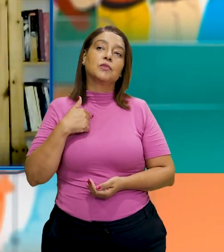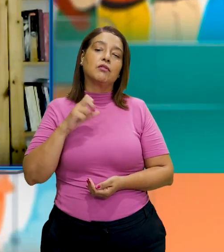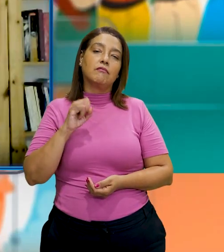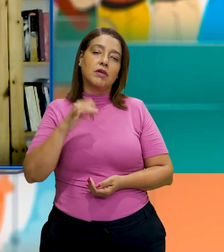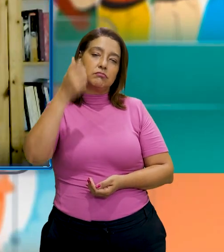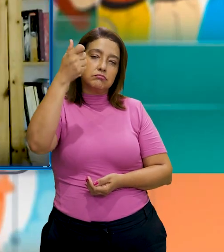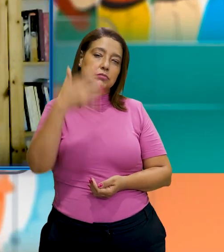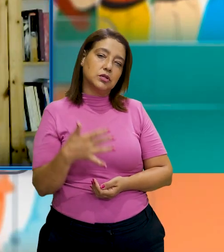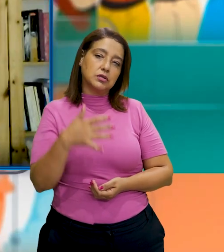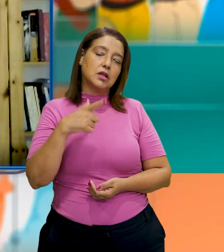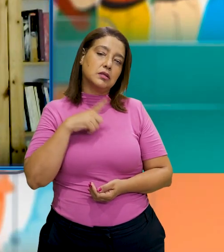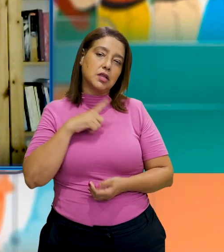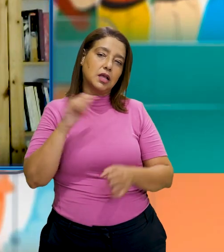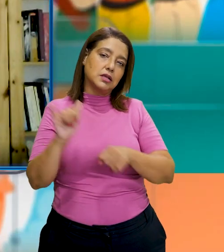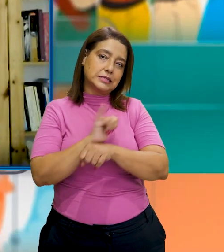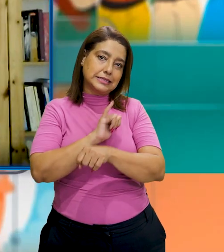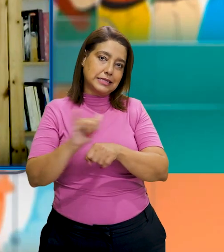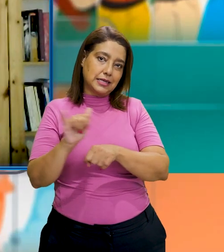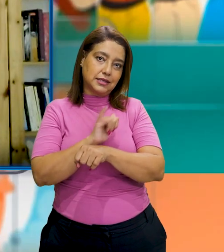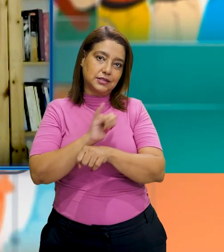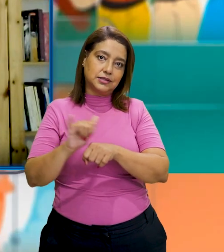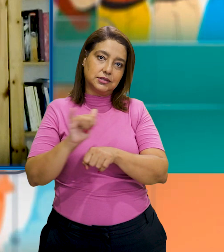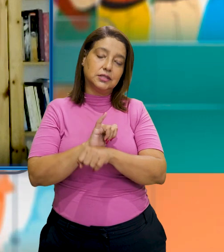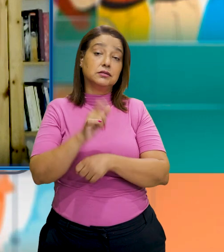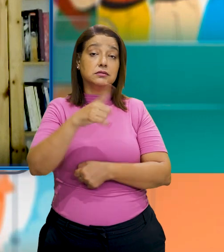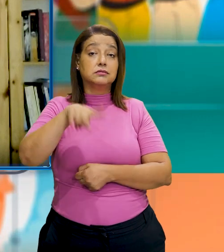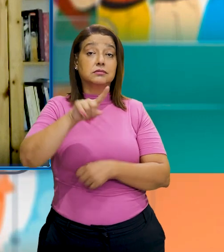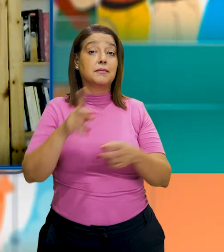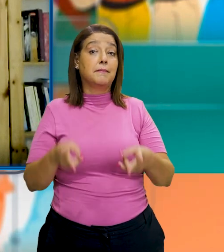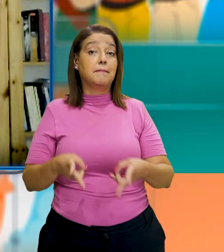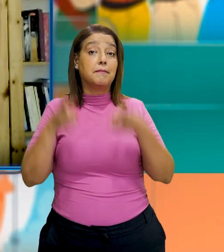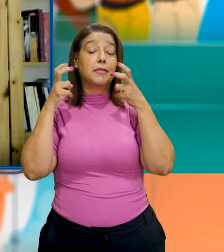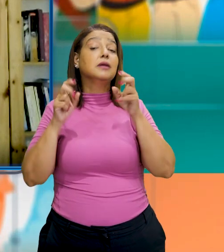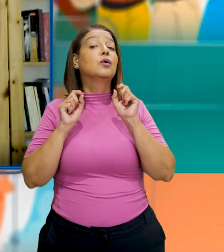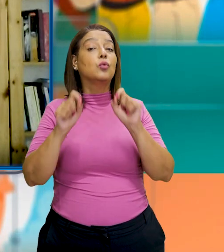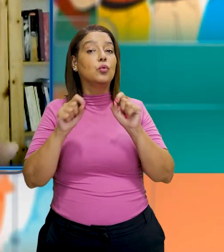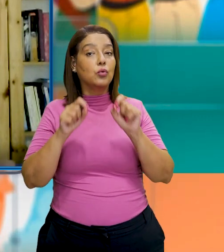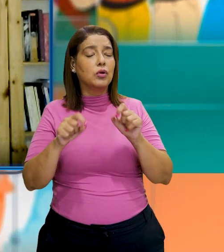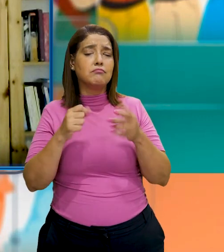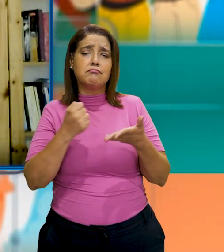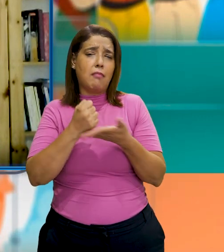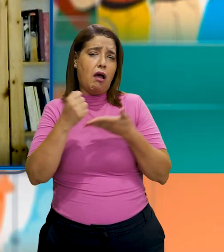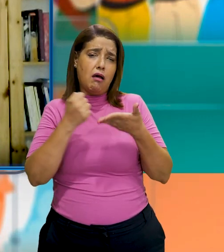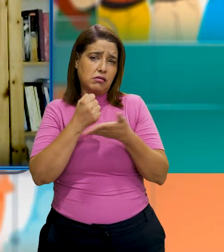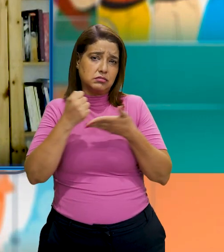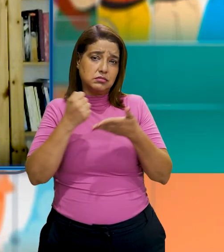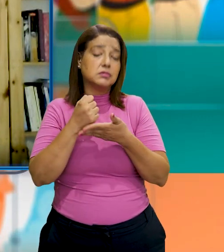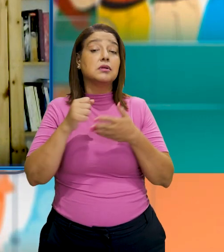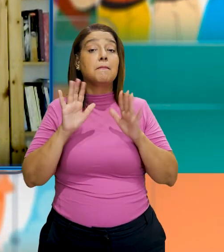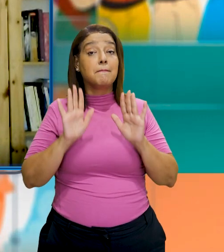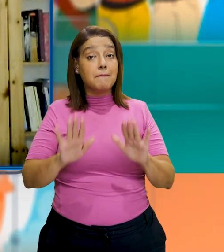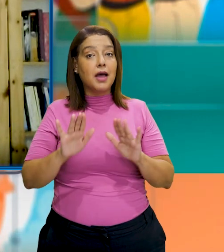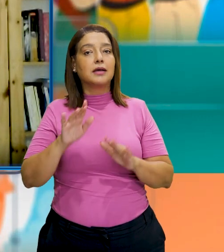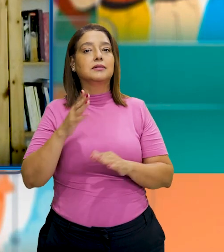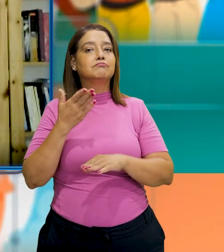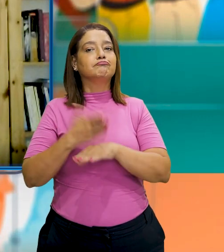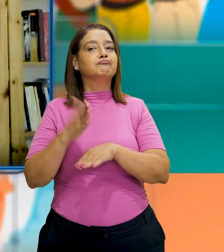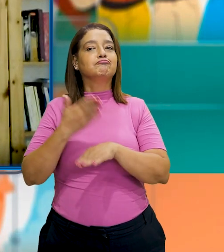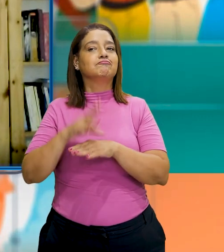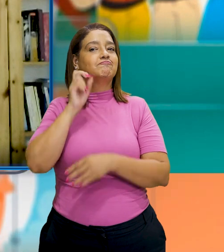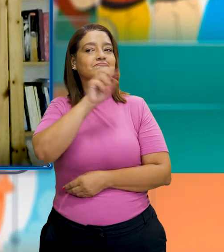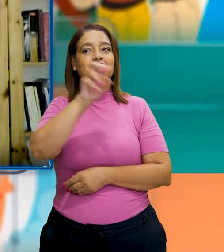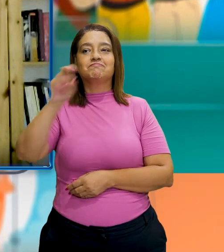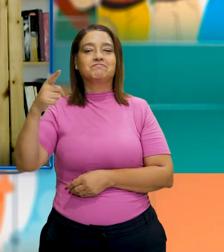vou pontuar algumas estratégias aqui. Vocês vão perceber que são coisas muito básicas, mas que na prática